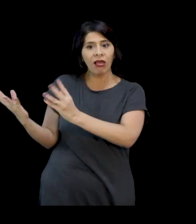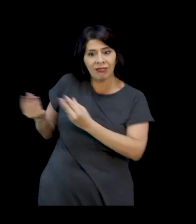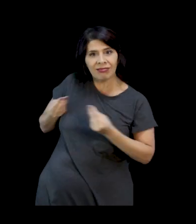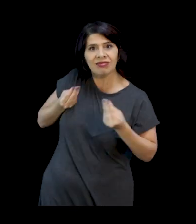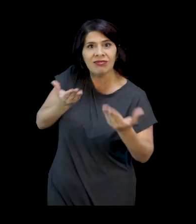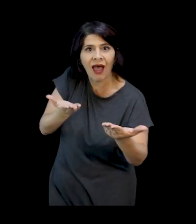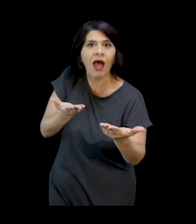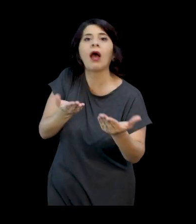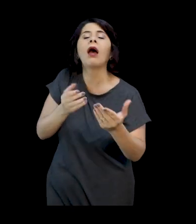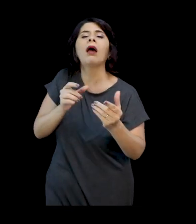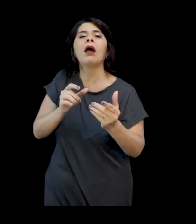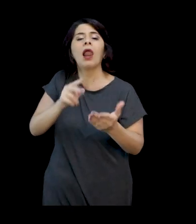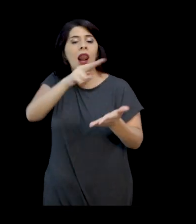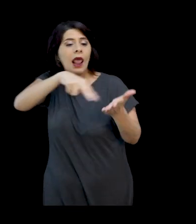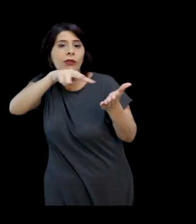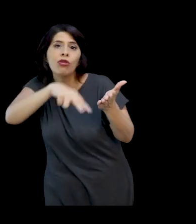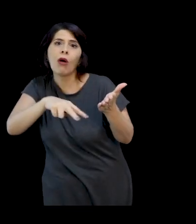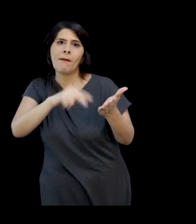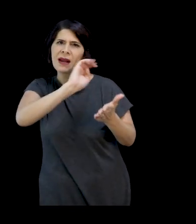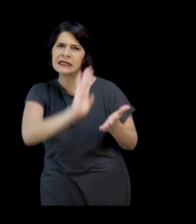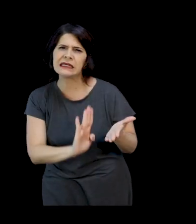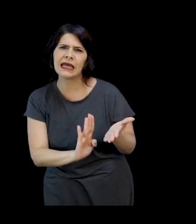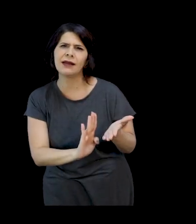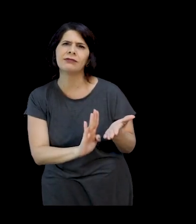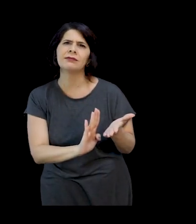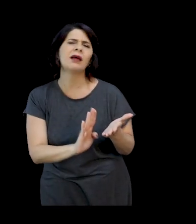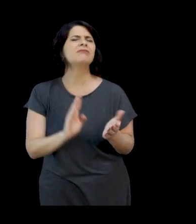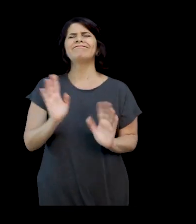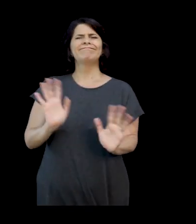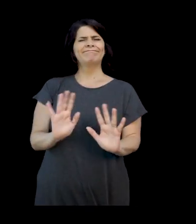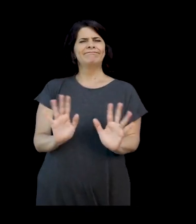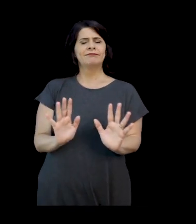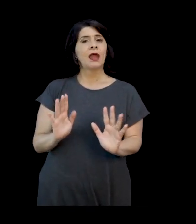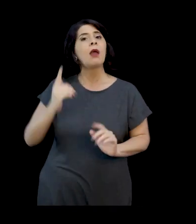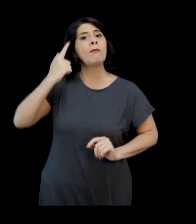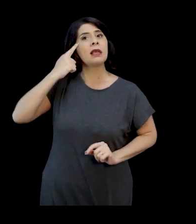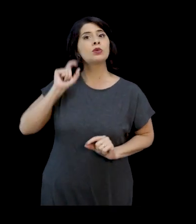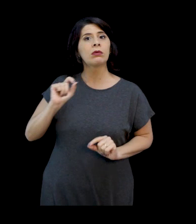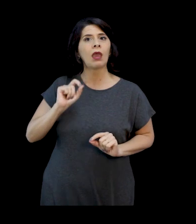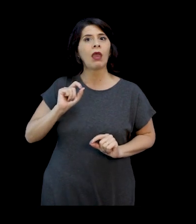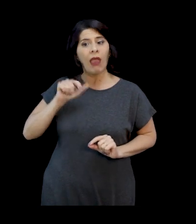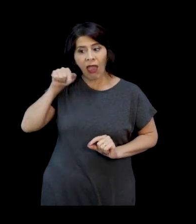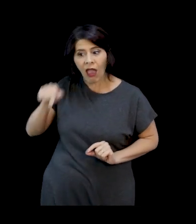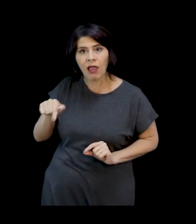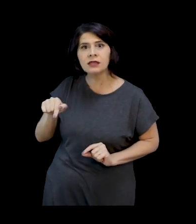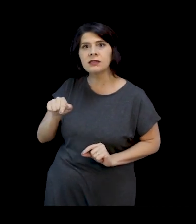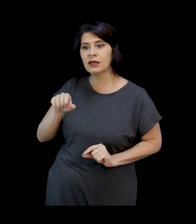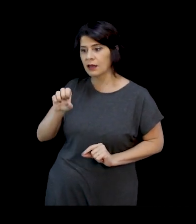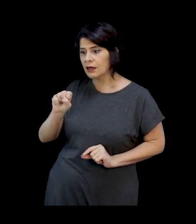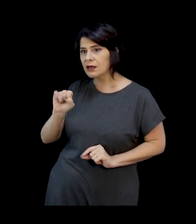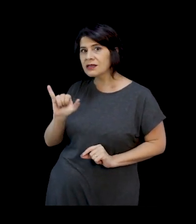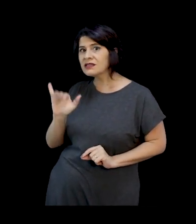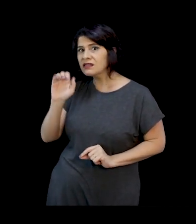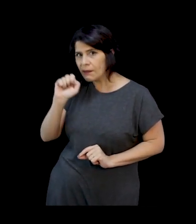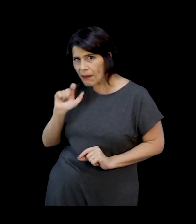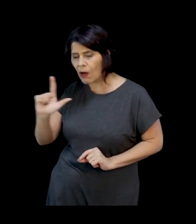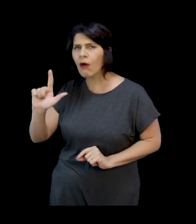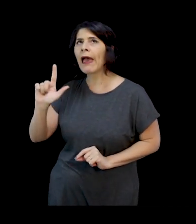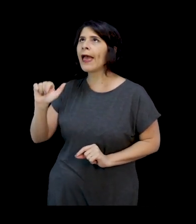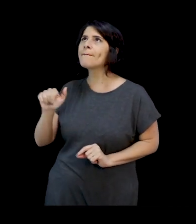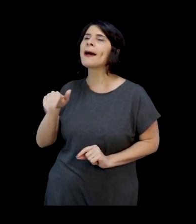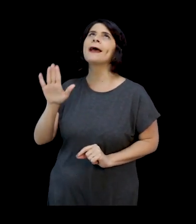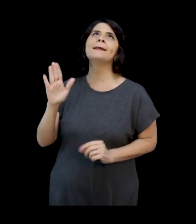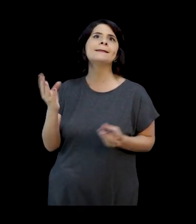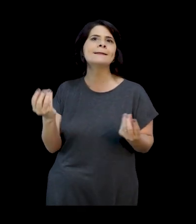Eu tive uma preocupação um pouco mais instrumental. O Simmel, nesse livro